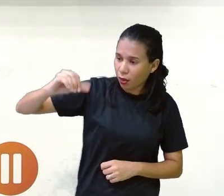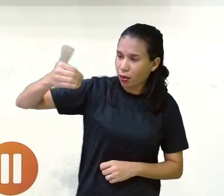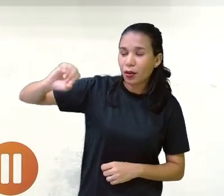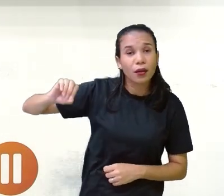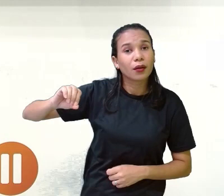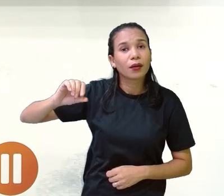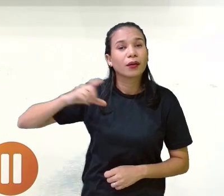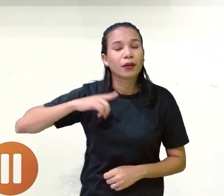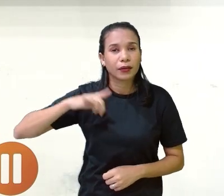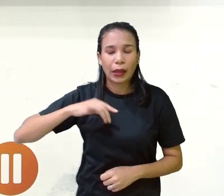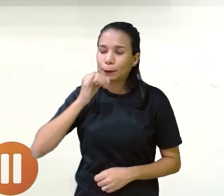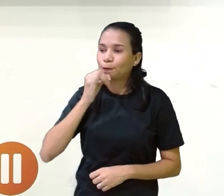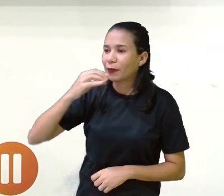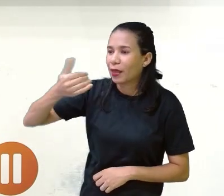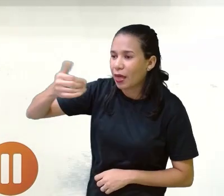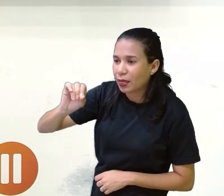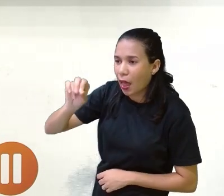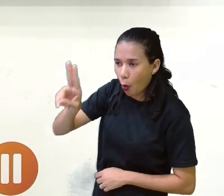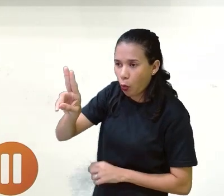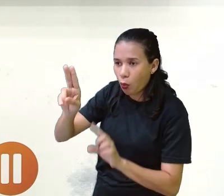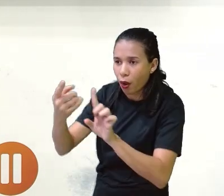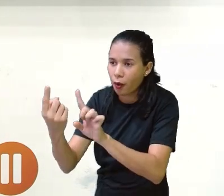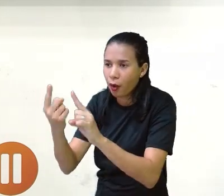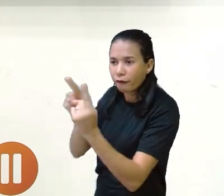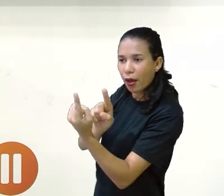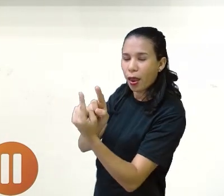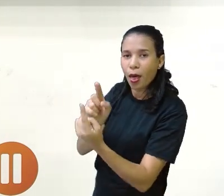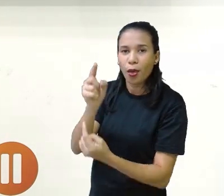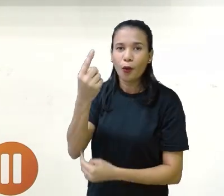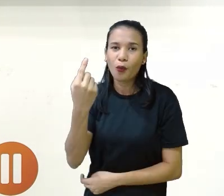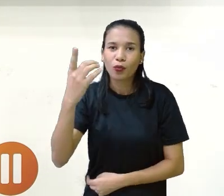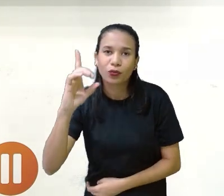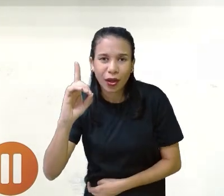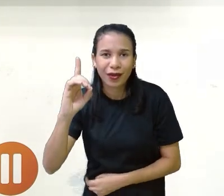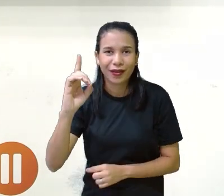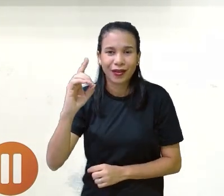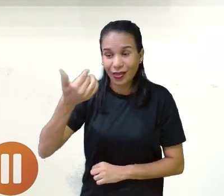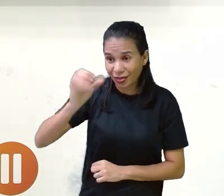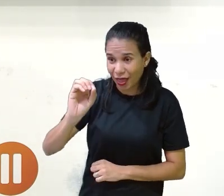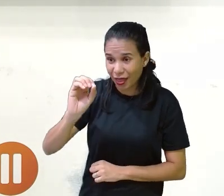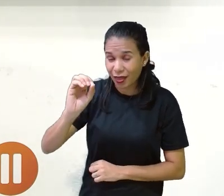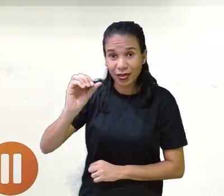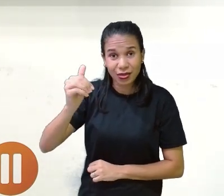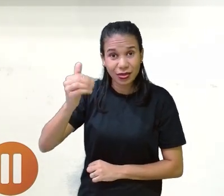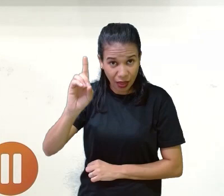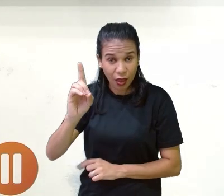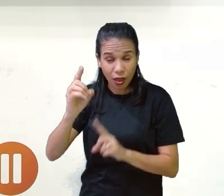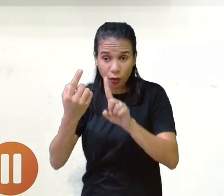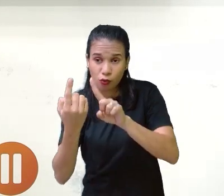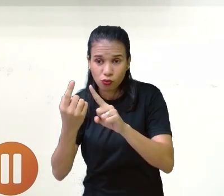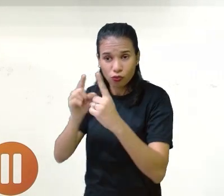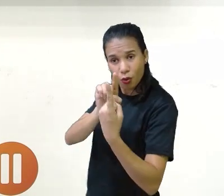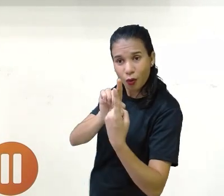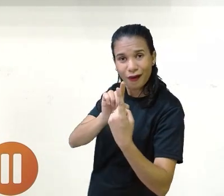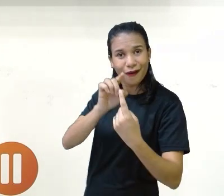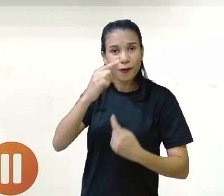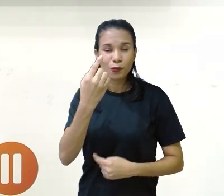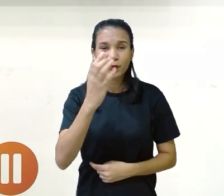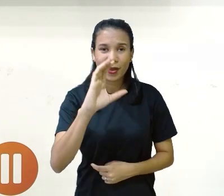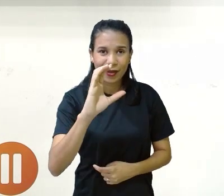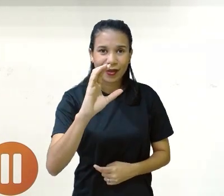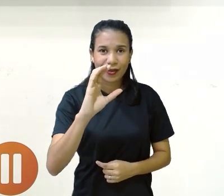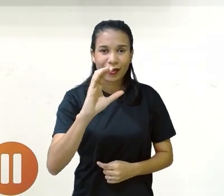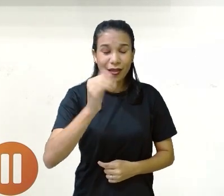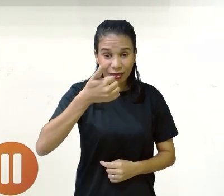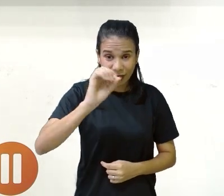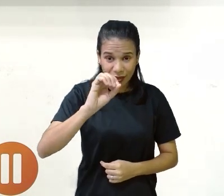a cada 10 quantidades, a gente muda o grupo. A cada 10 quantidades, a gente muda